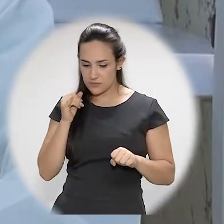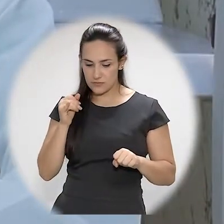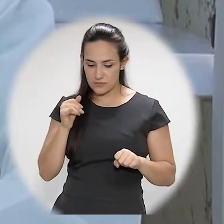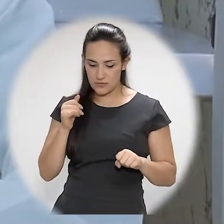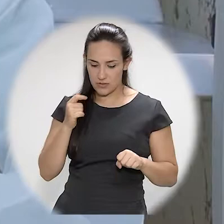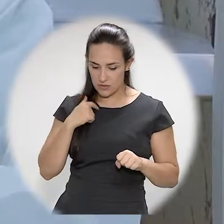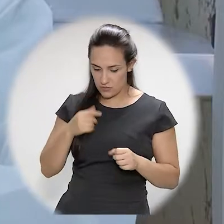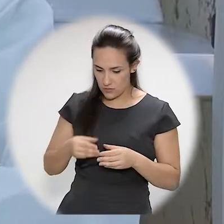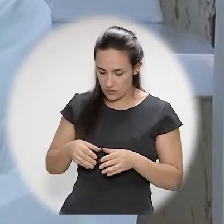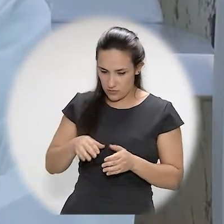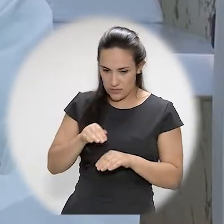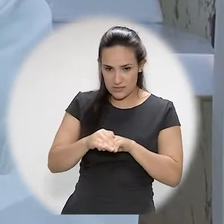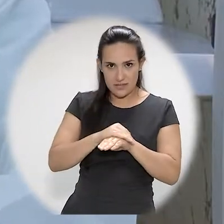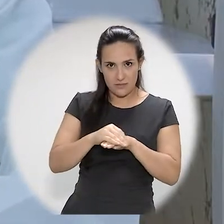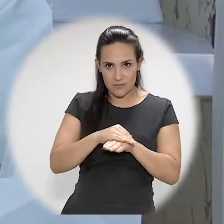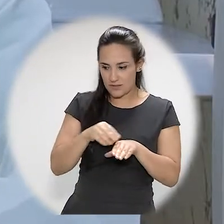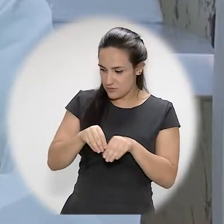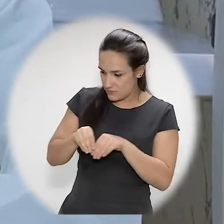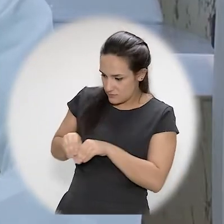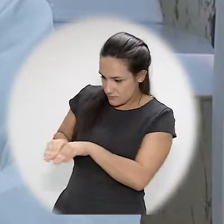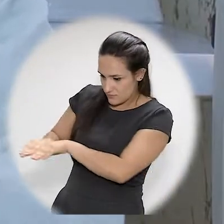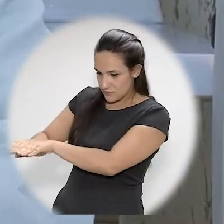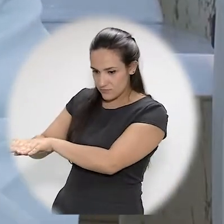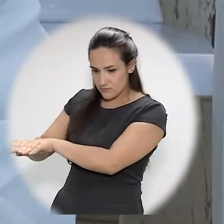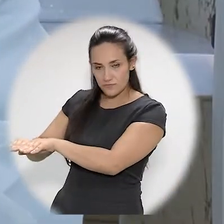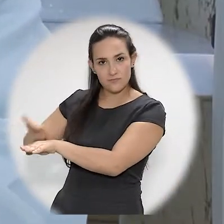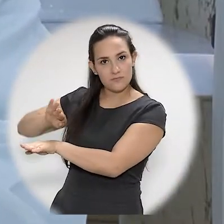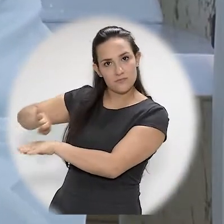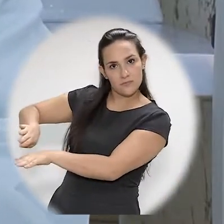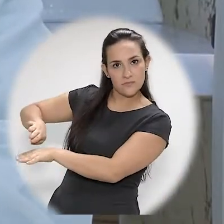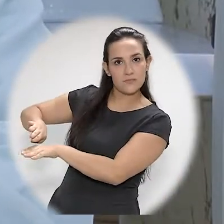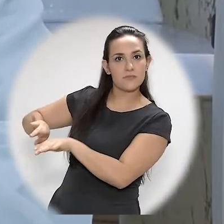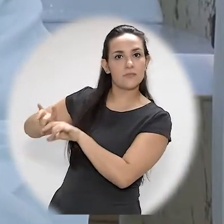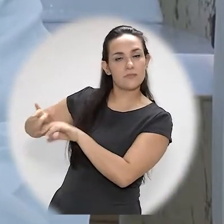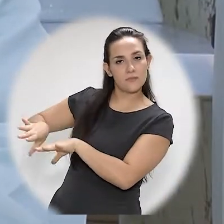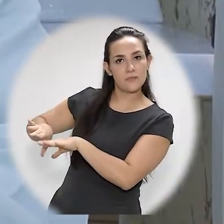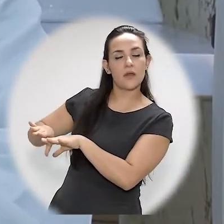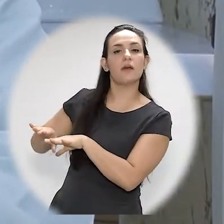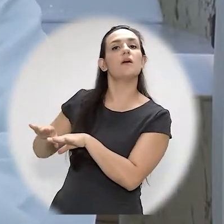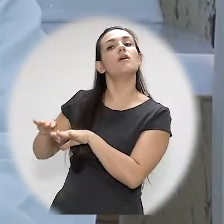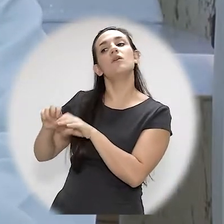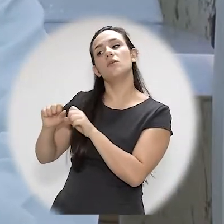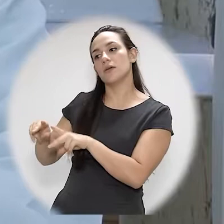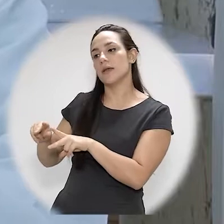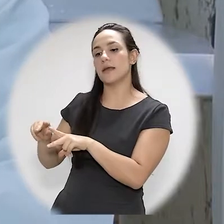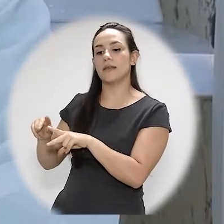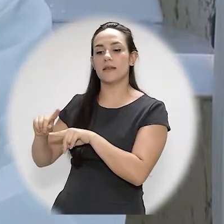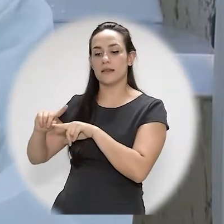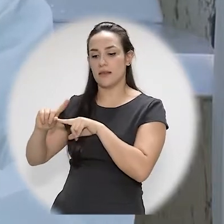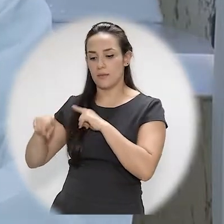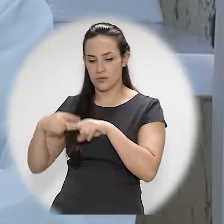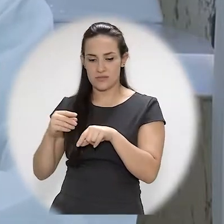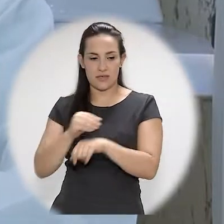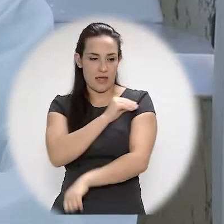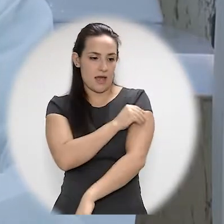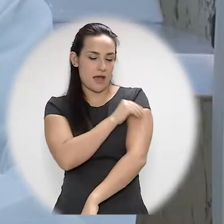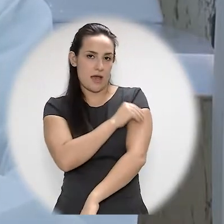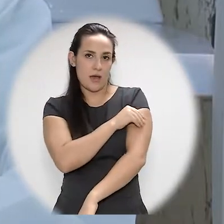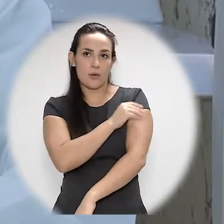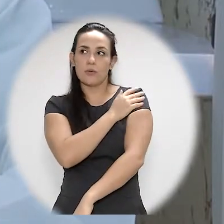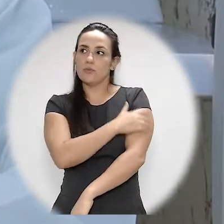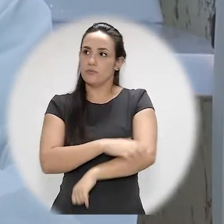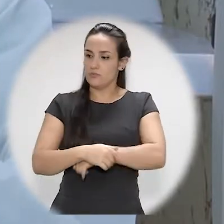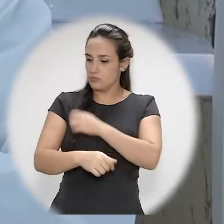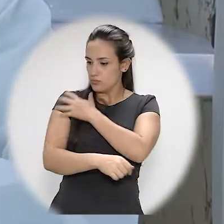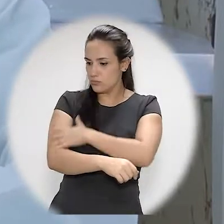sapatos vão ficar num canto que é uma área contaminada, digamos, o sapato não vai circular pela casa. Álcool em gel na entrada